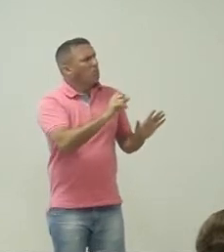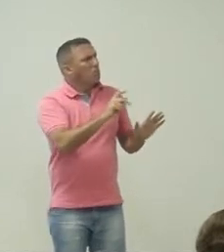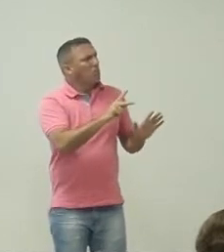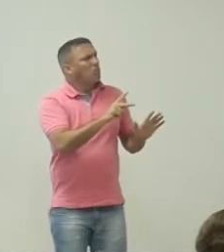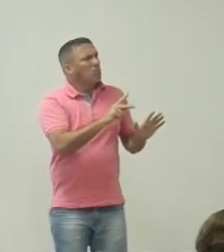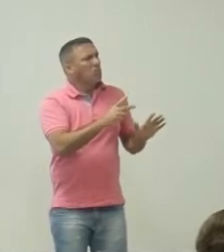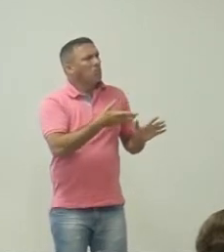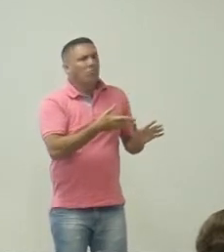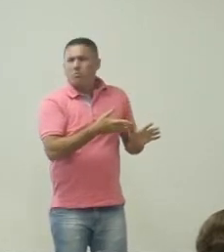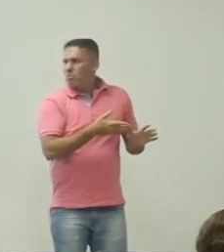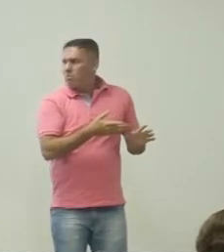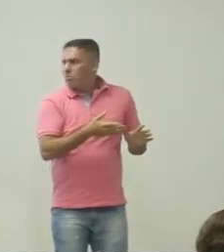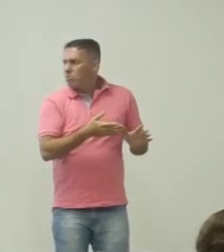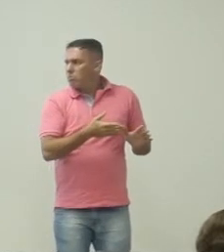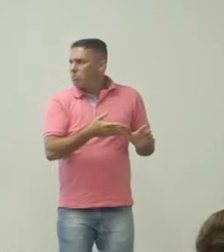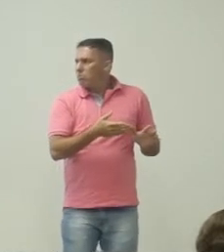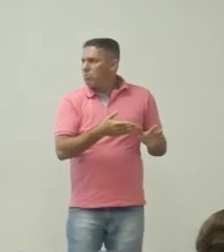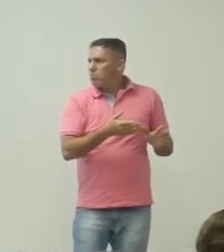aham,